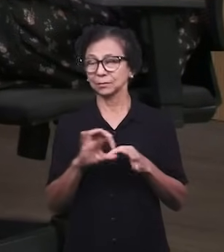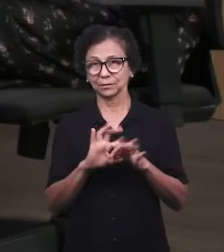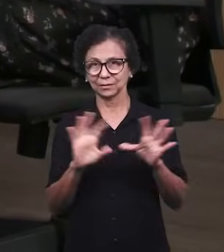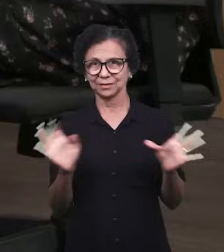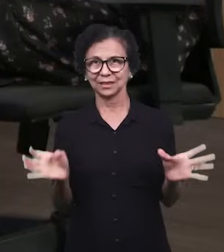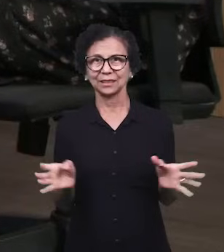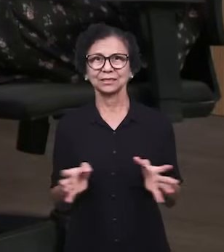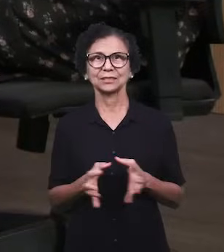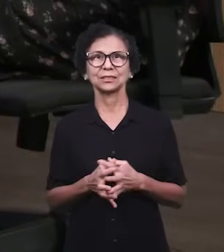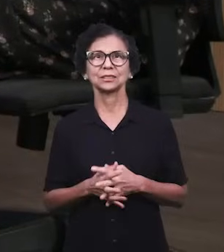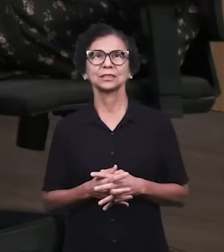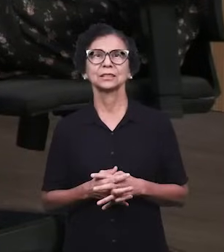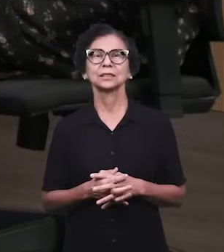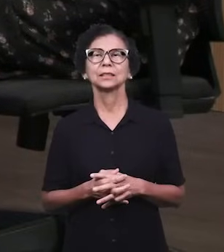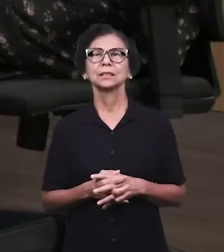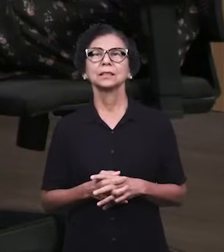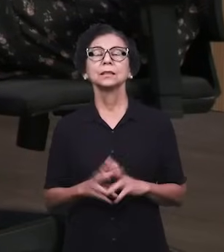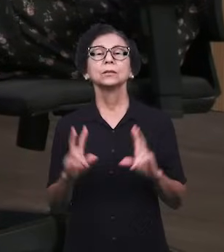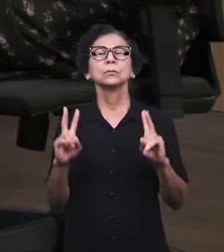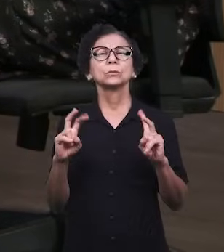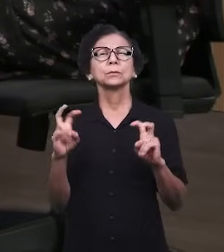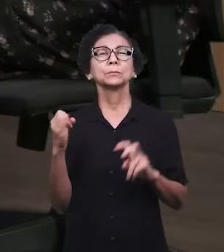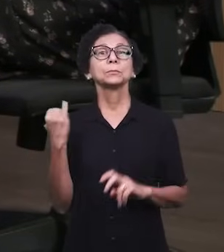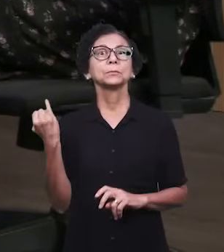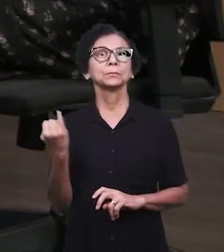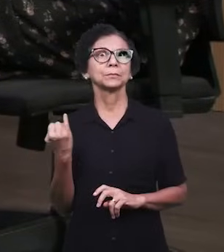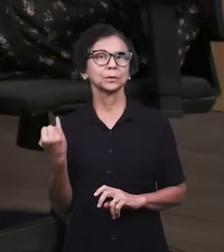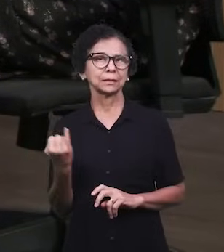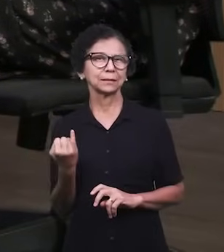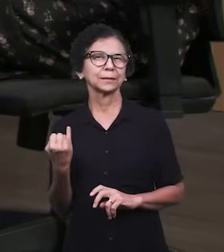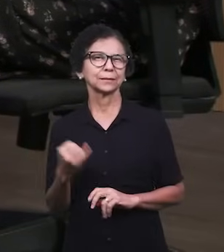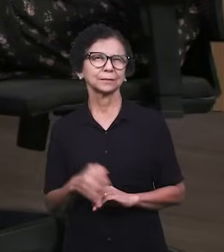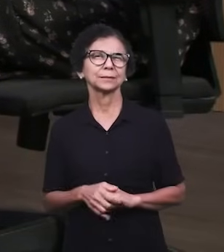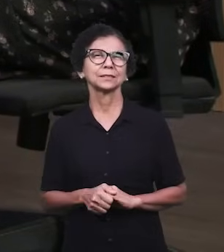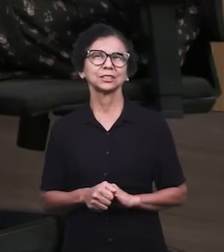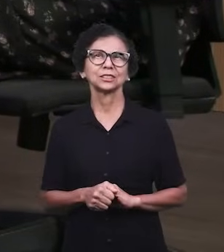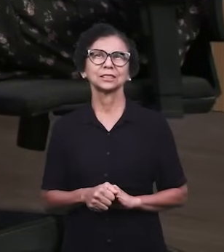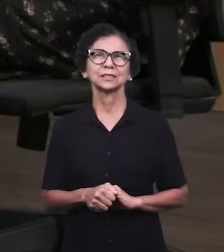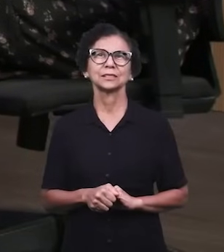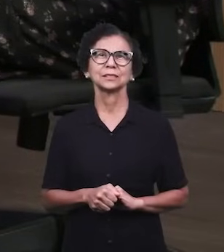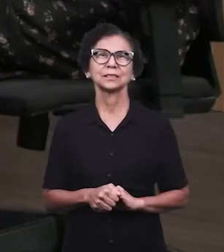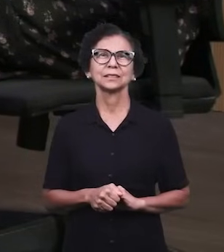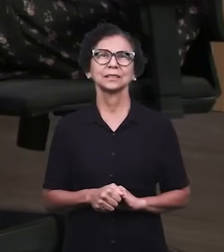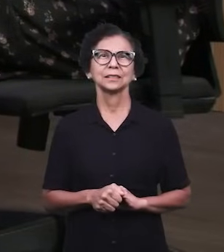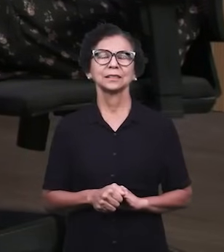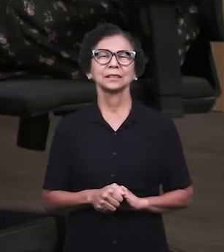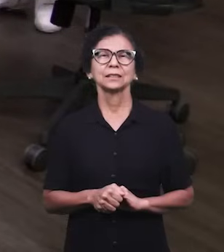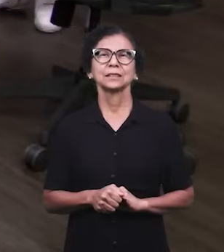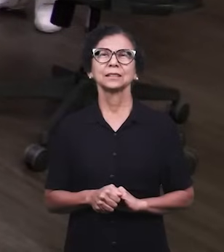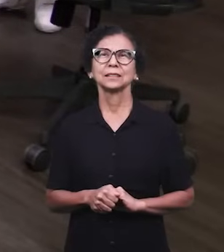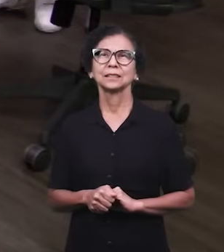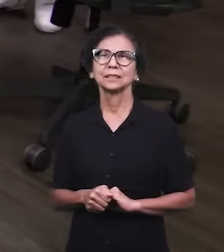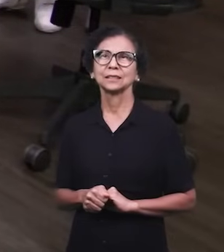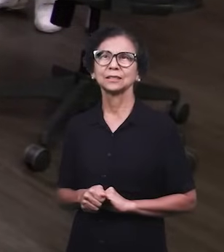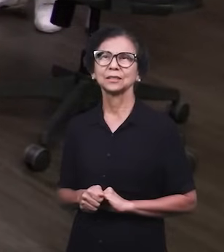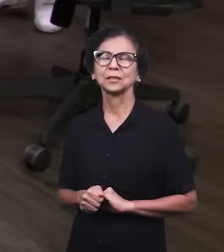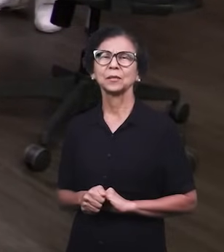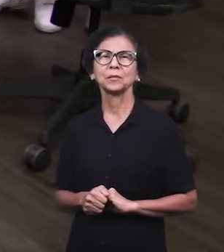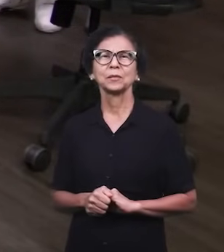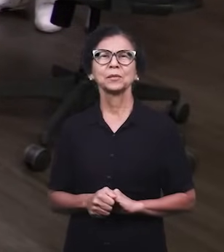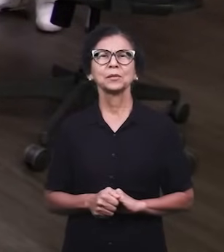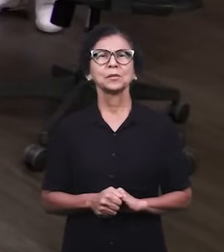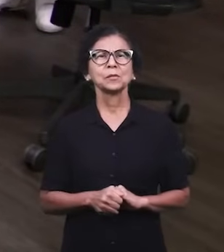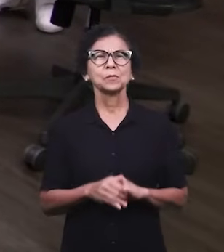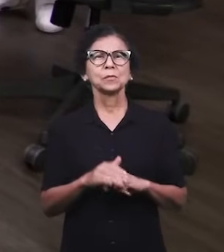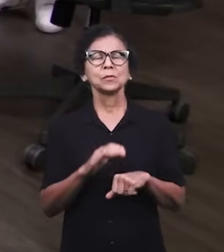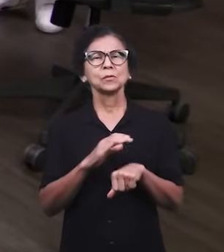aqui no programa. E eu gostaria de falar do tema. O tema é muito importante. Hoje a gente vai abordar sobre cura. E os jovens vão fazer